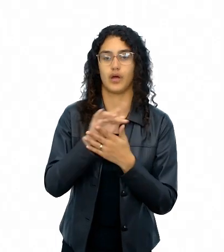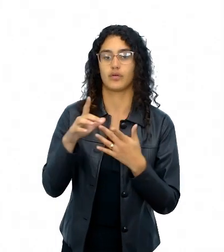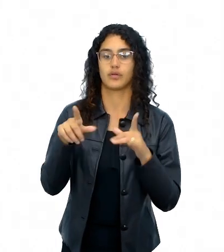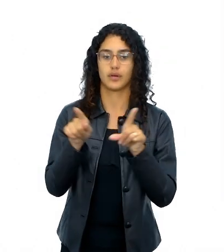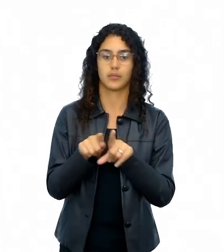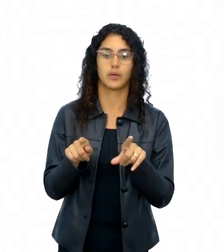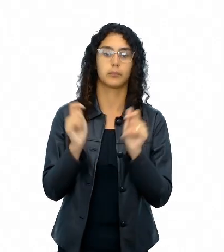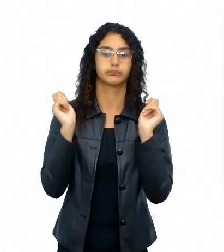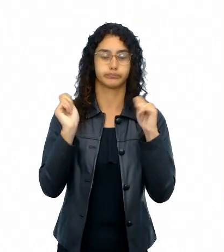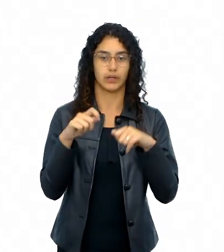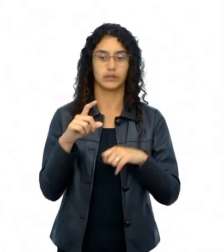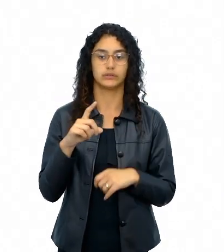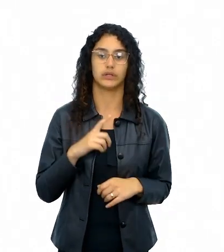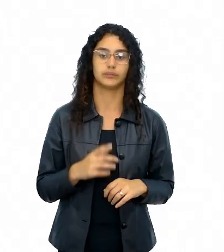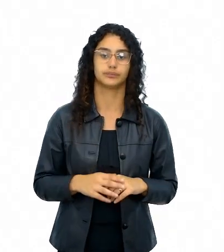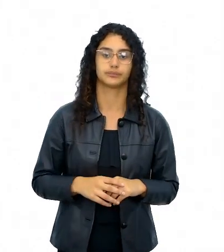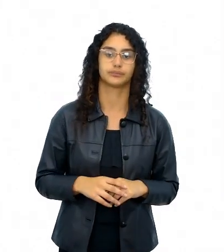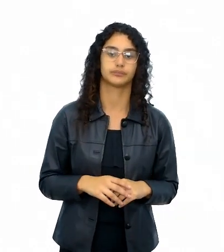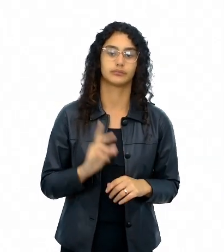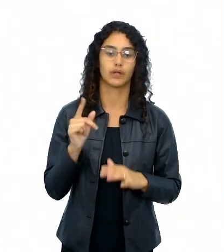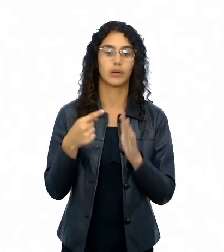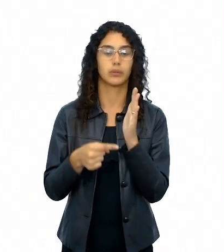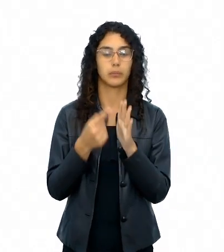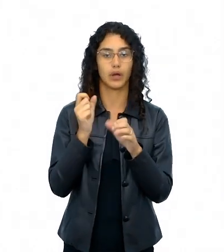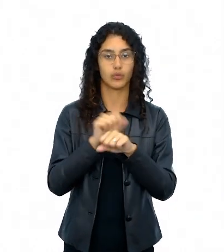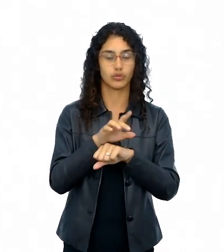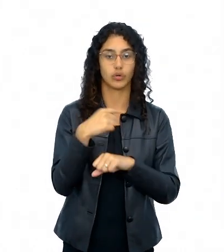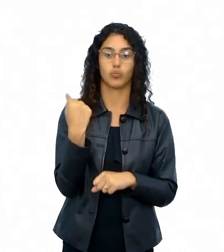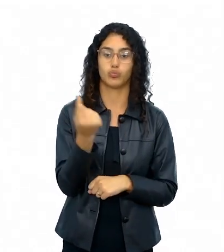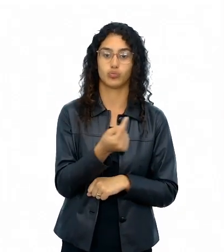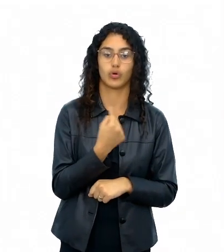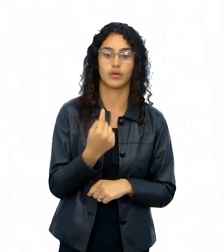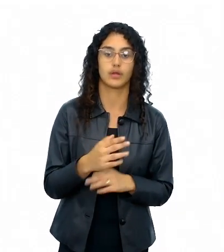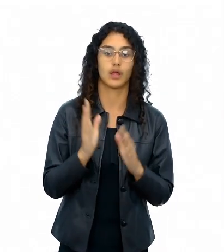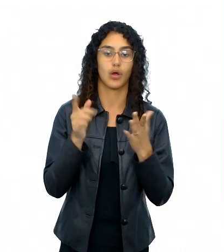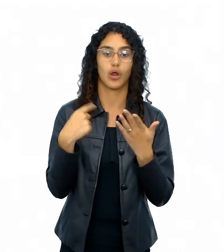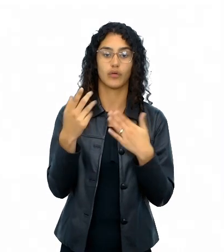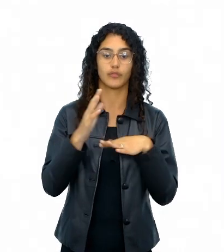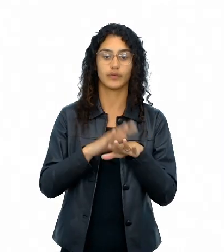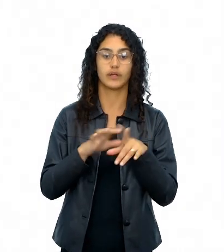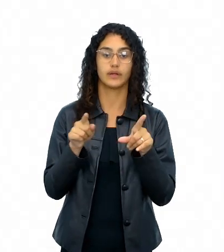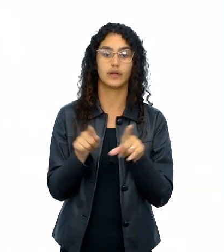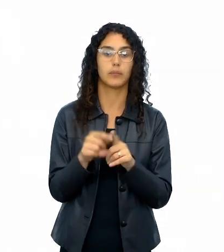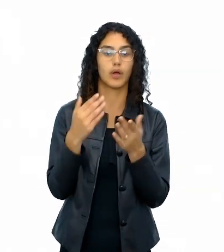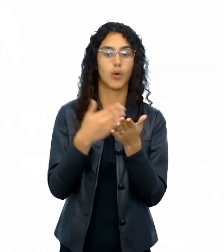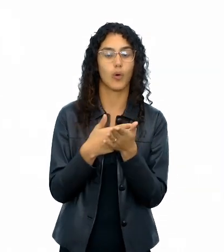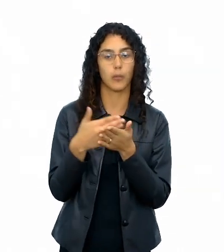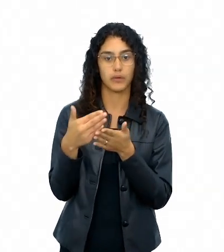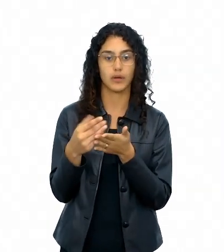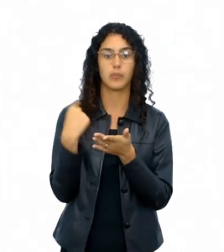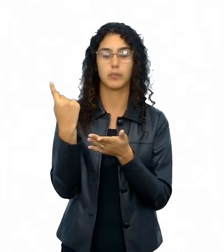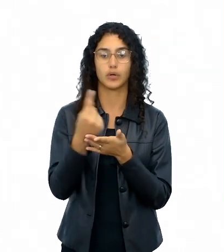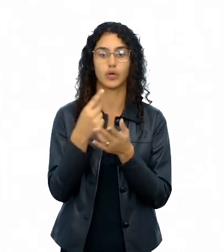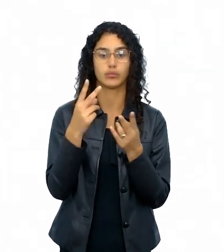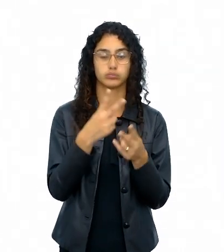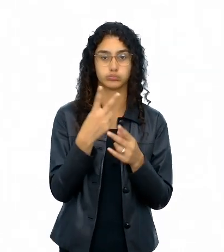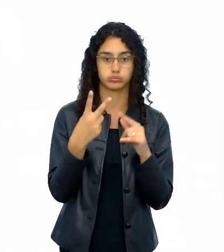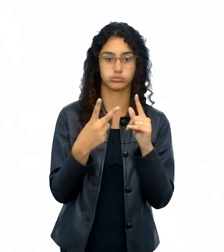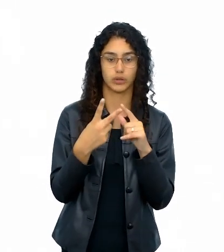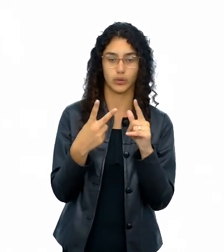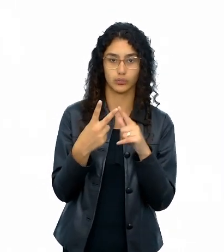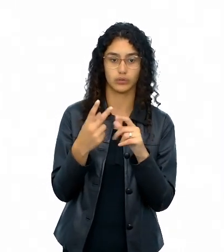bem? Essa, então, era a primeira sugestão nossa. E agora a gente vai dar início para a nossa